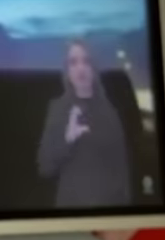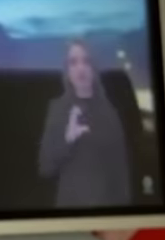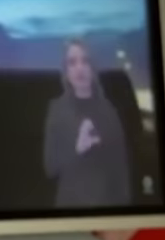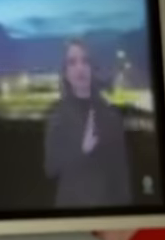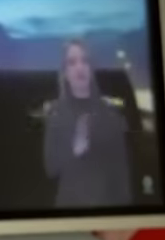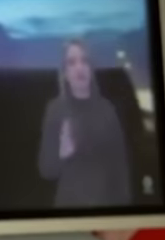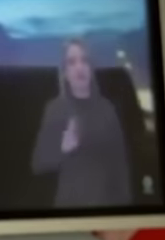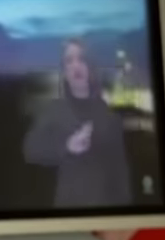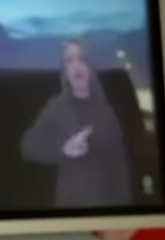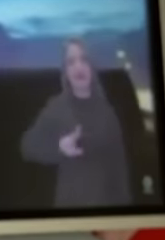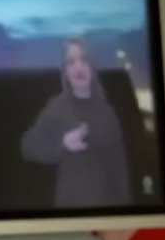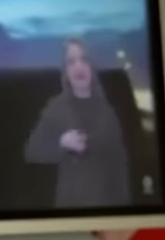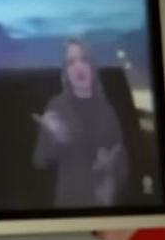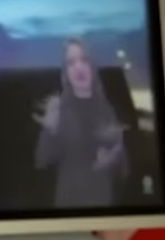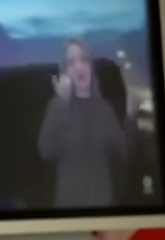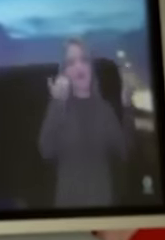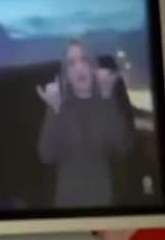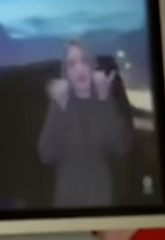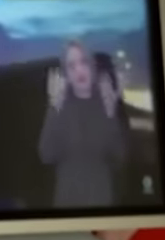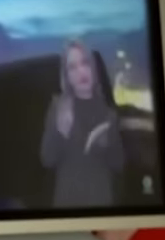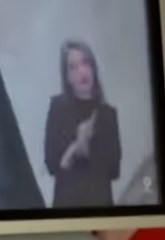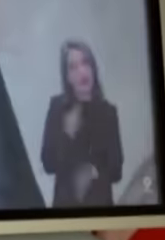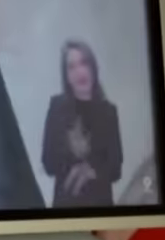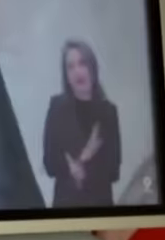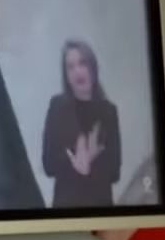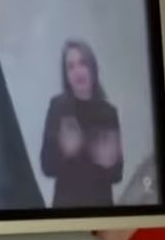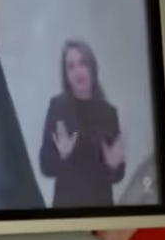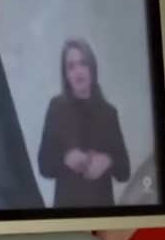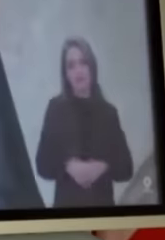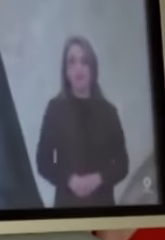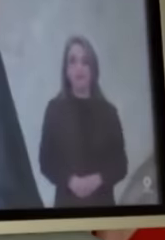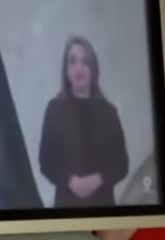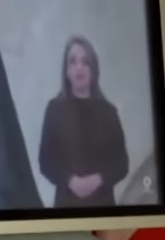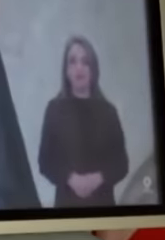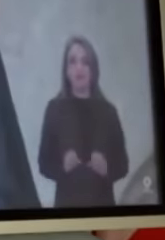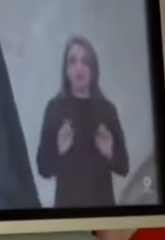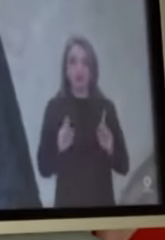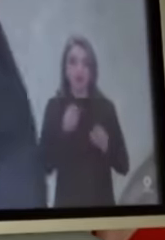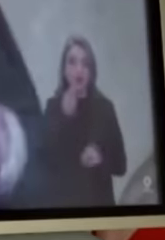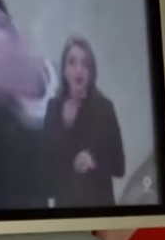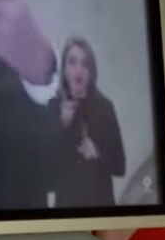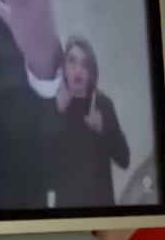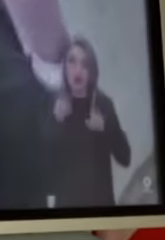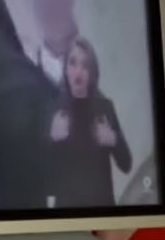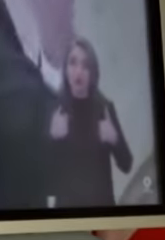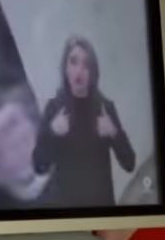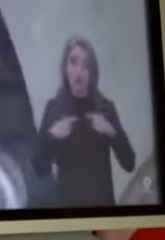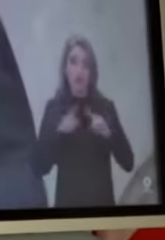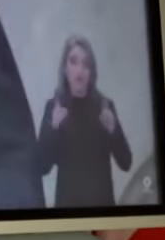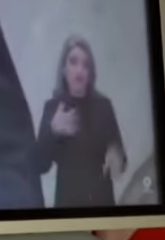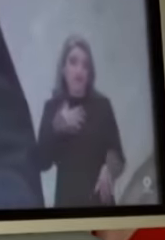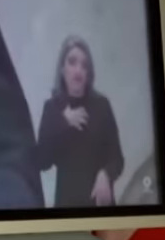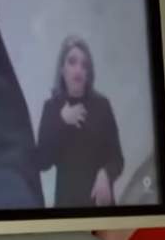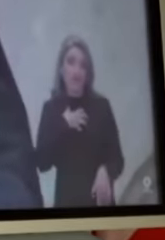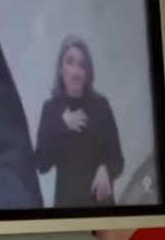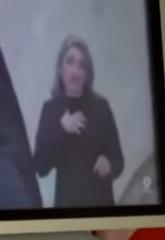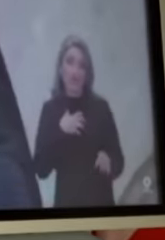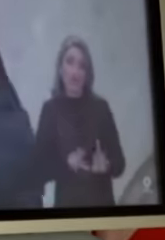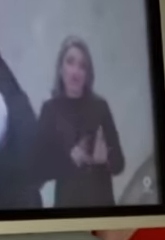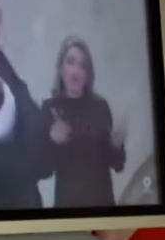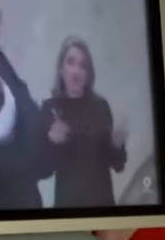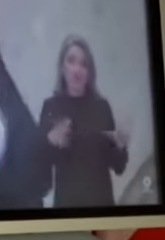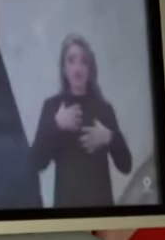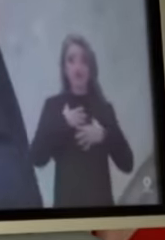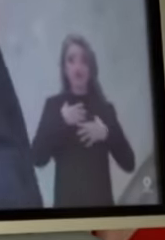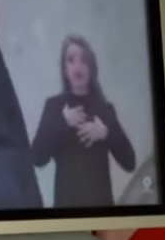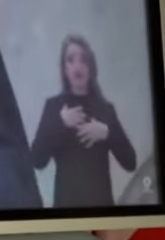vítima de desinformação. Bom, Vossa Excelência acaba de dizer a mesma coisa que eu disse, apenas com um tom um pouco mais completado. Eu,